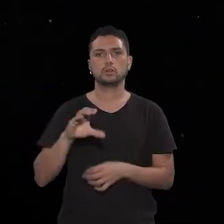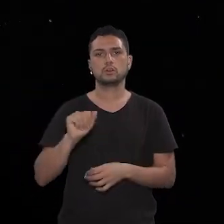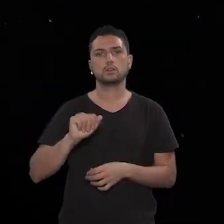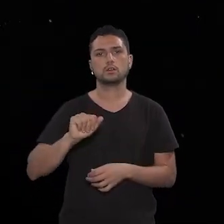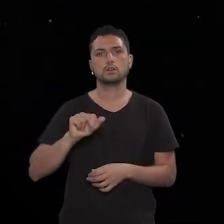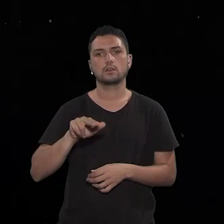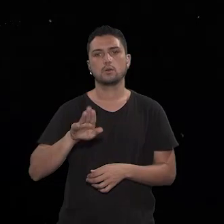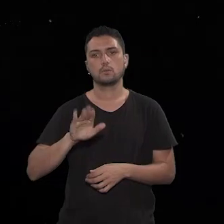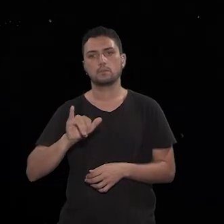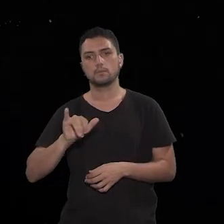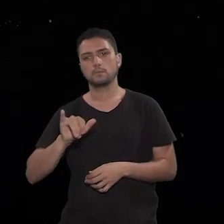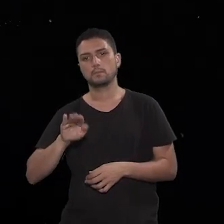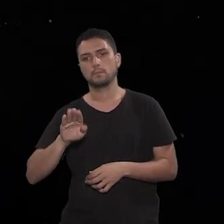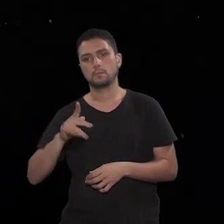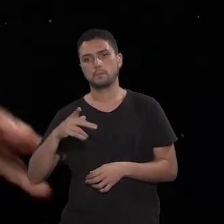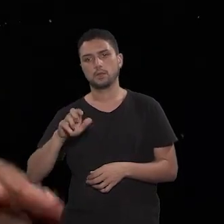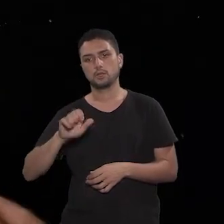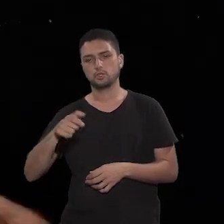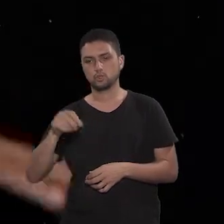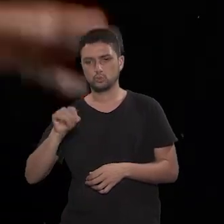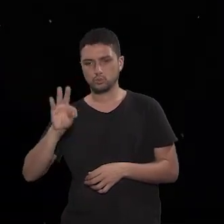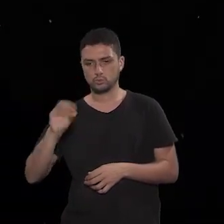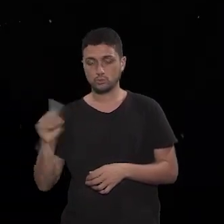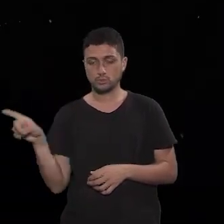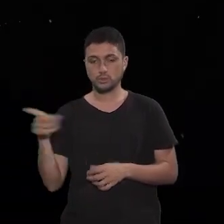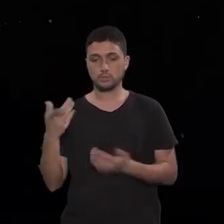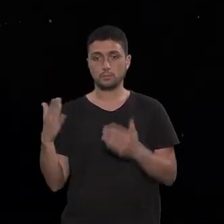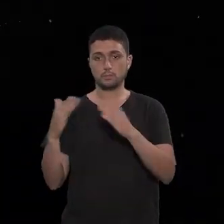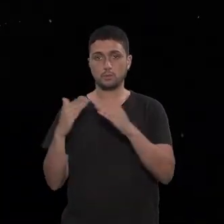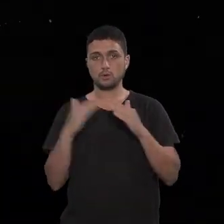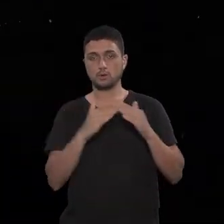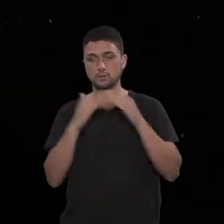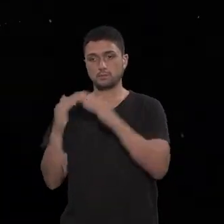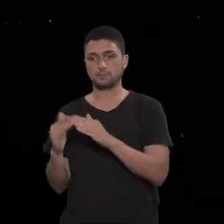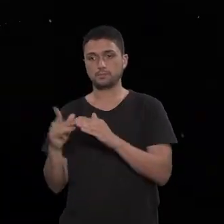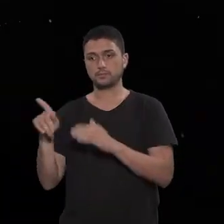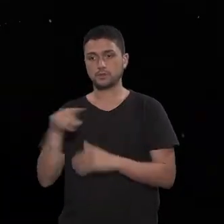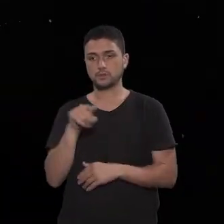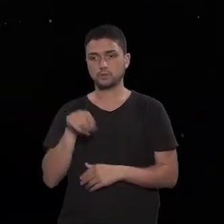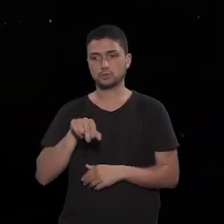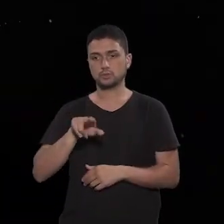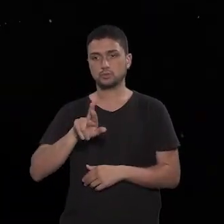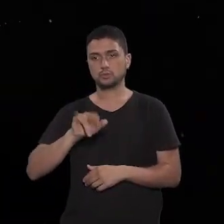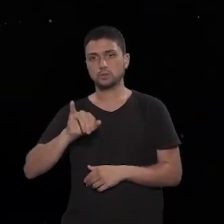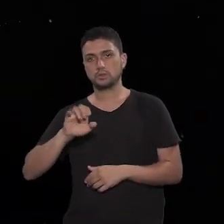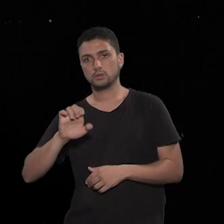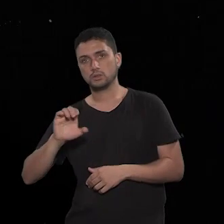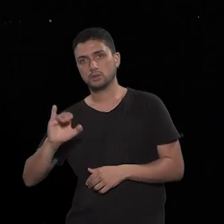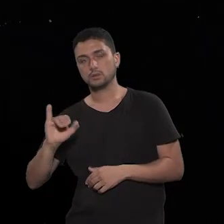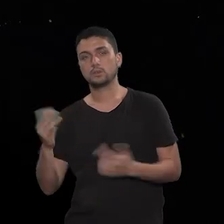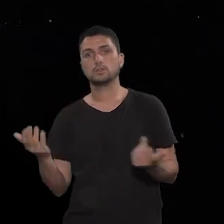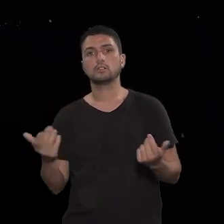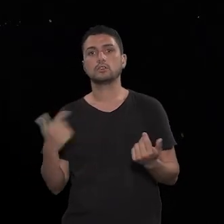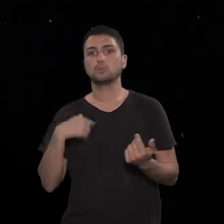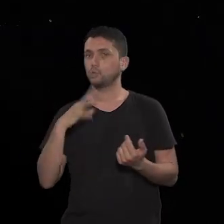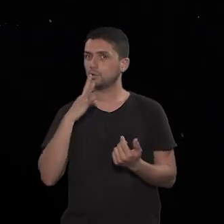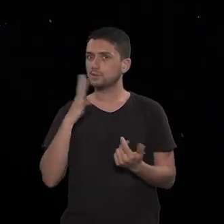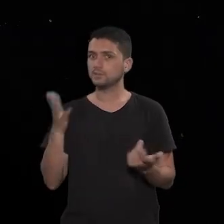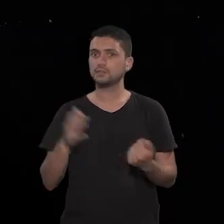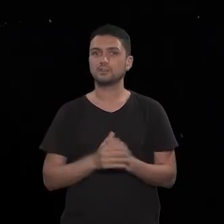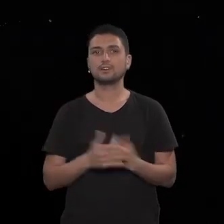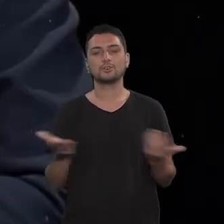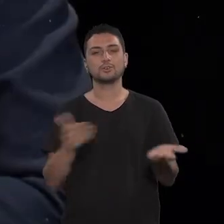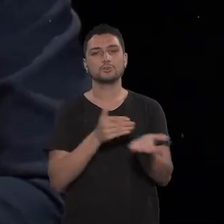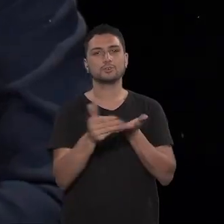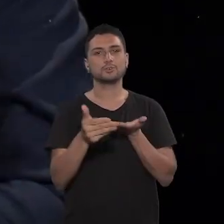com uma galera da Calbi Peixoto, e ele estava morando em Genebra, em em